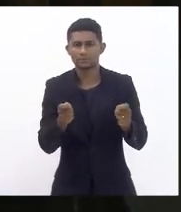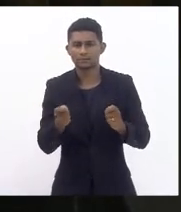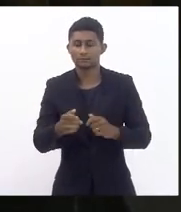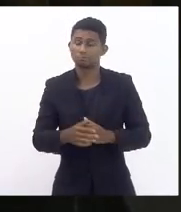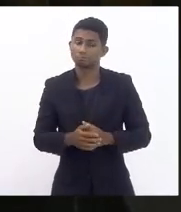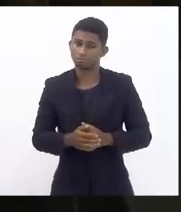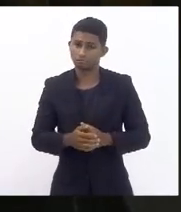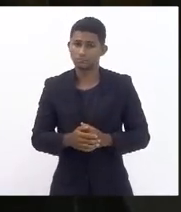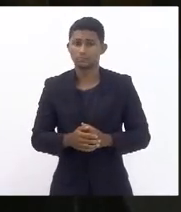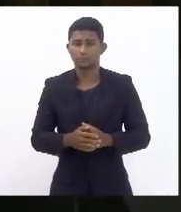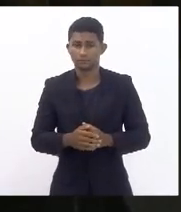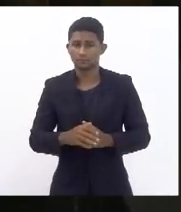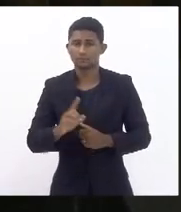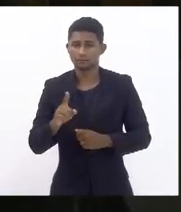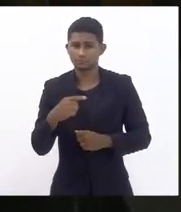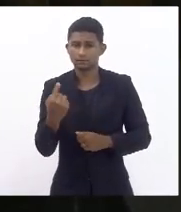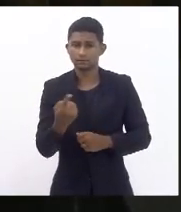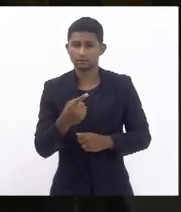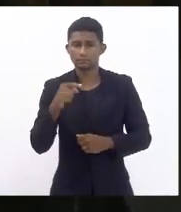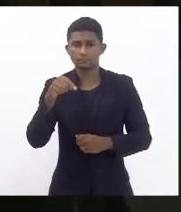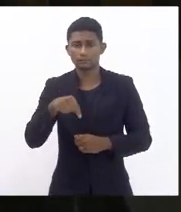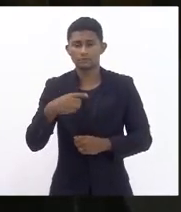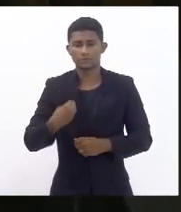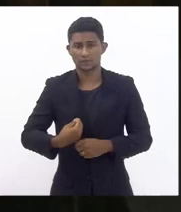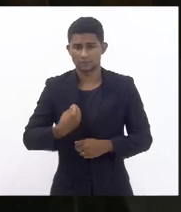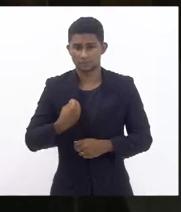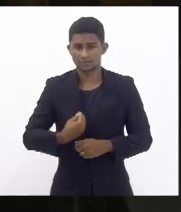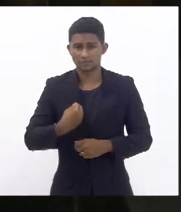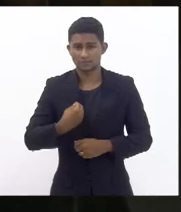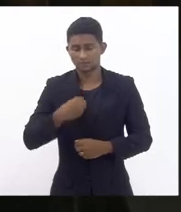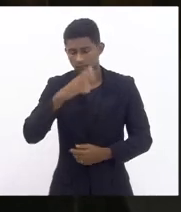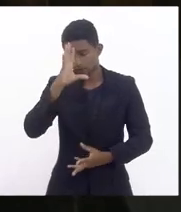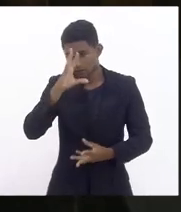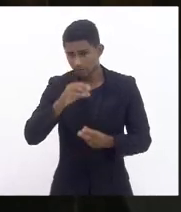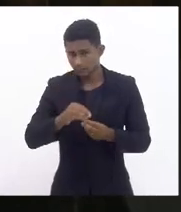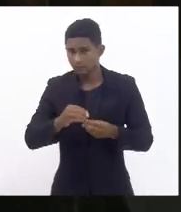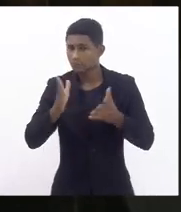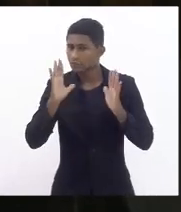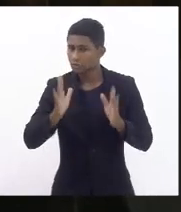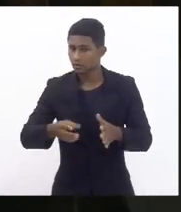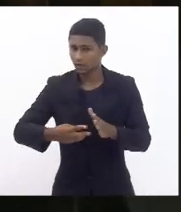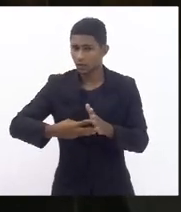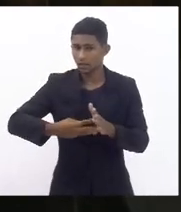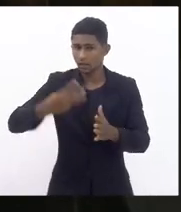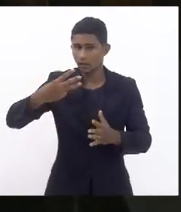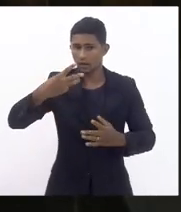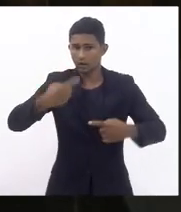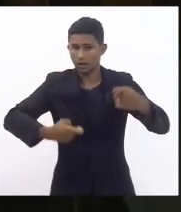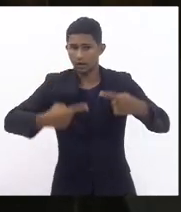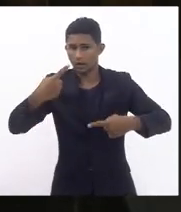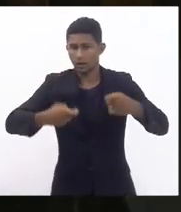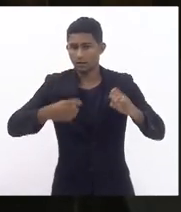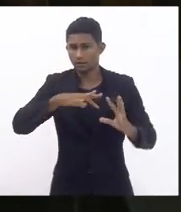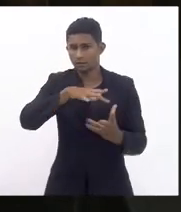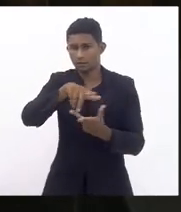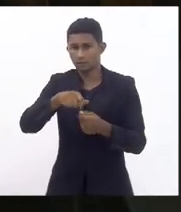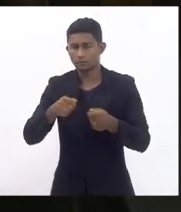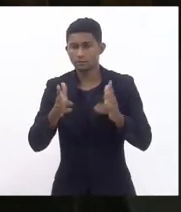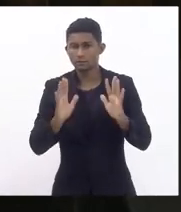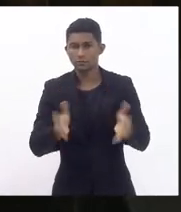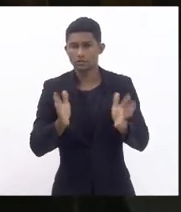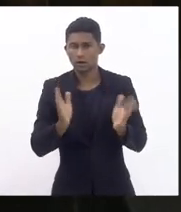nós estamos vivendo a Terceira Guerra Mundial. Que, sob o ponto de vista da